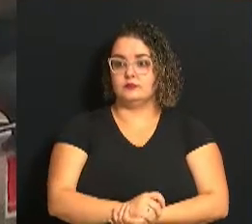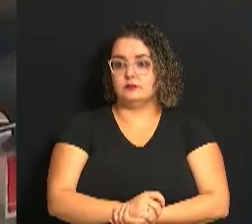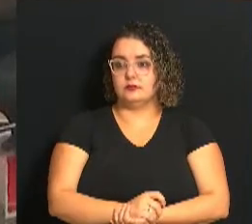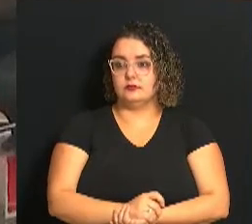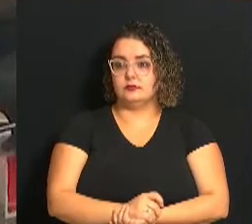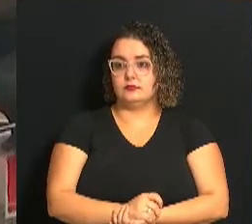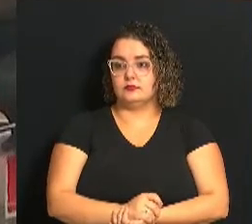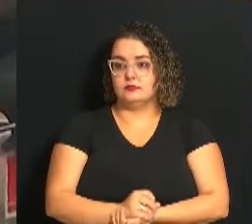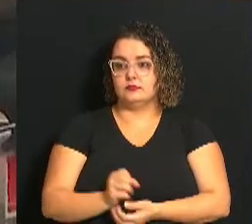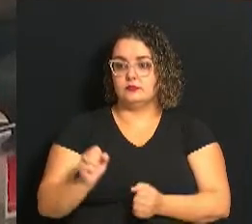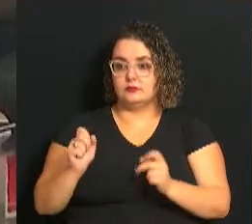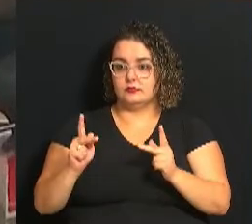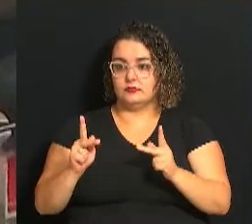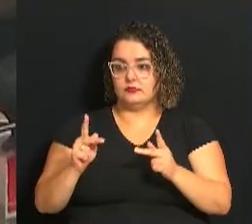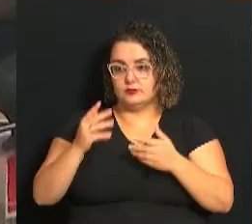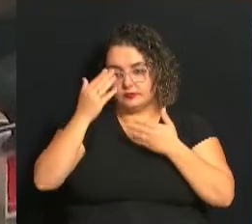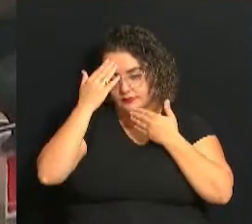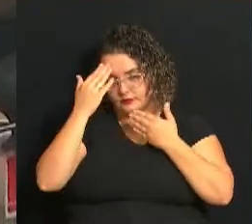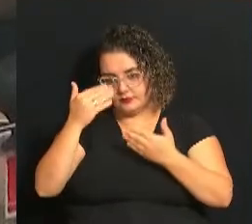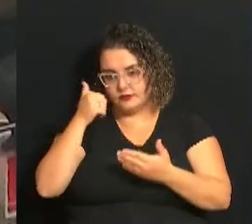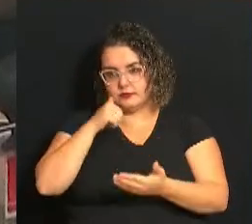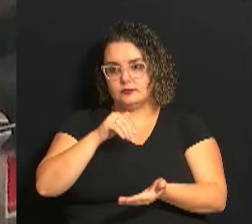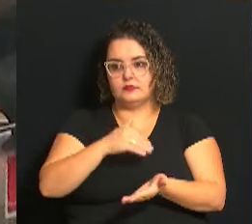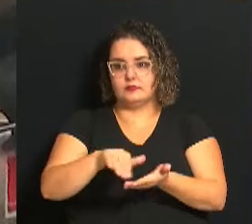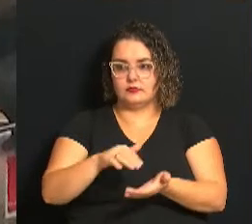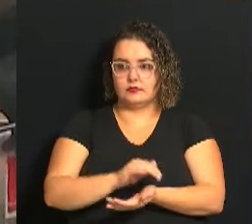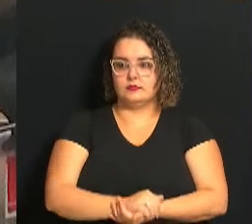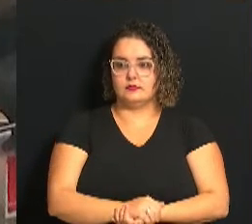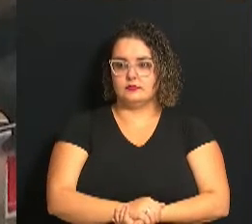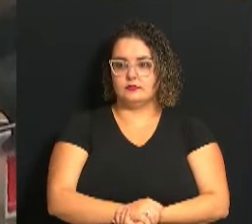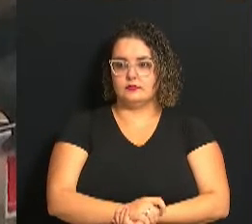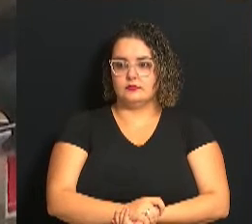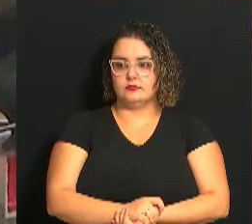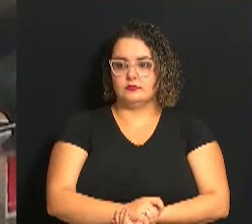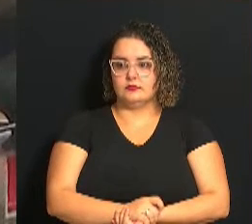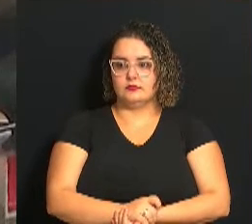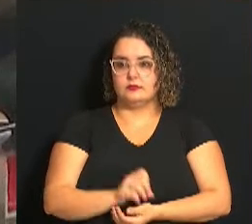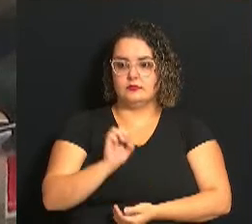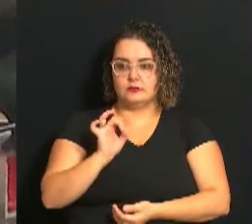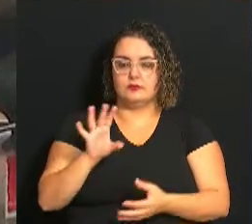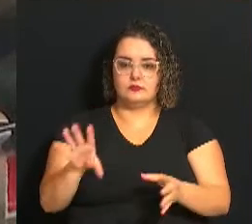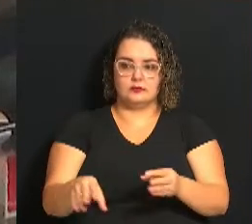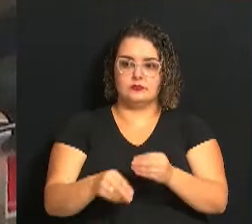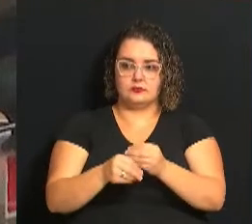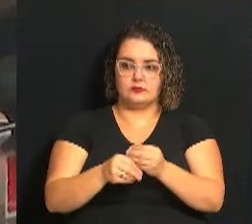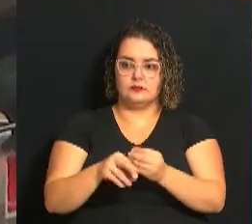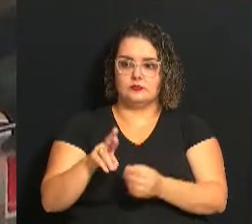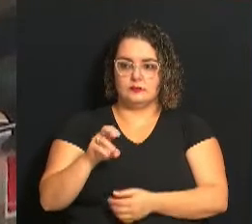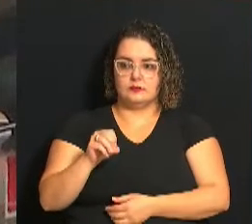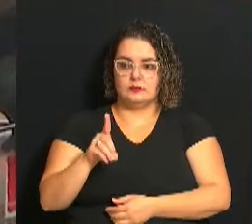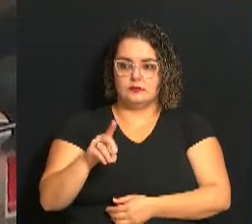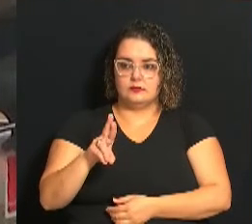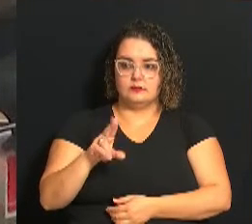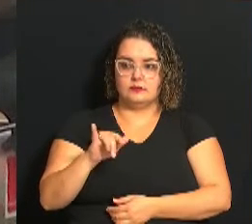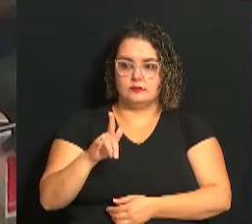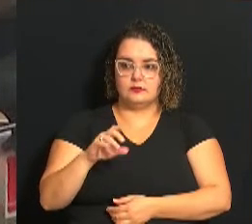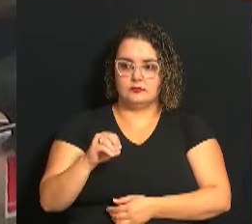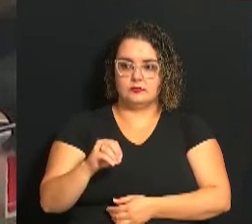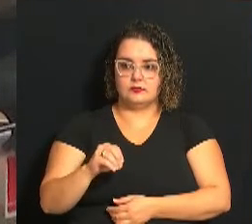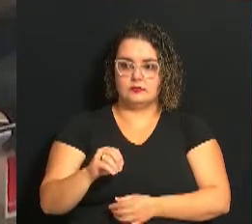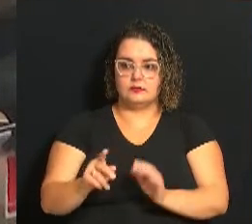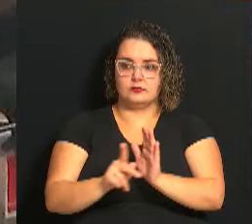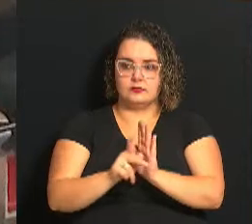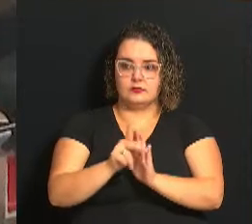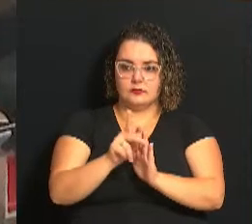Ok, muito obrigado, secretária. Realmente, só para complementar a informação até do Rodrigo, eu fui relator desse projeto que cria o